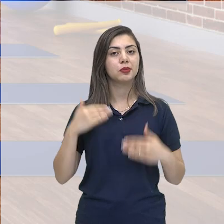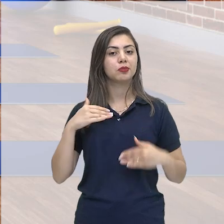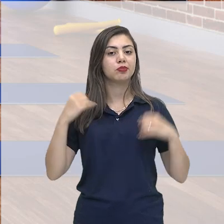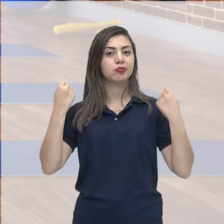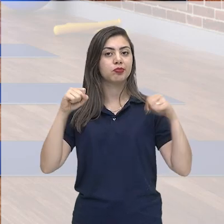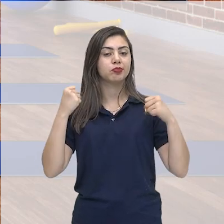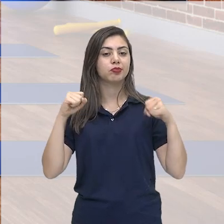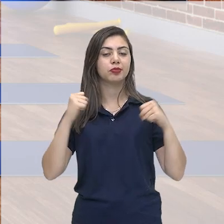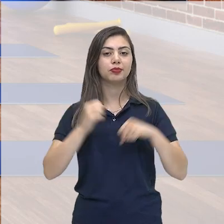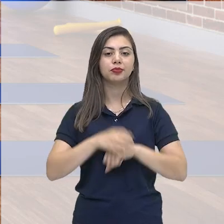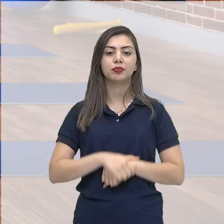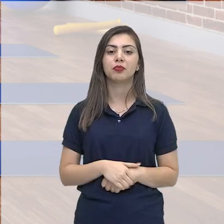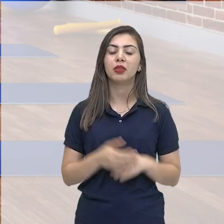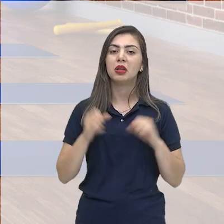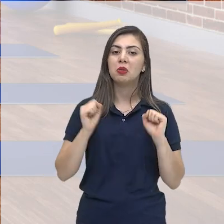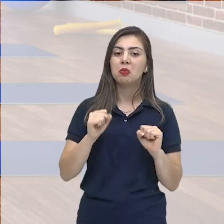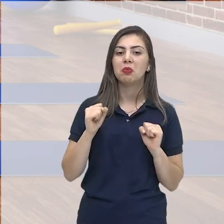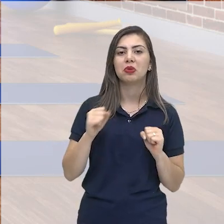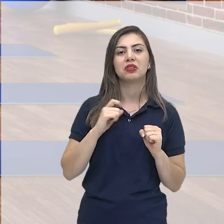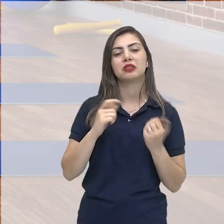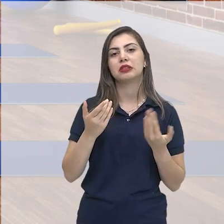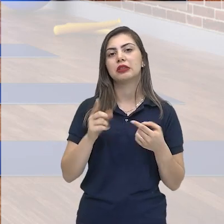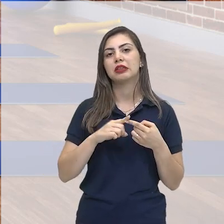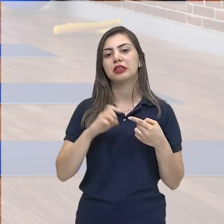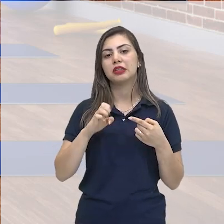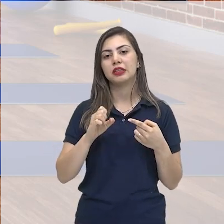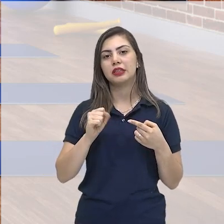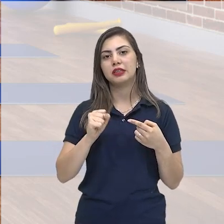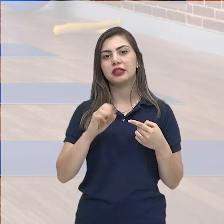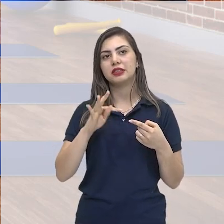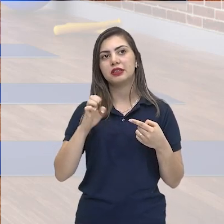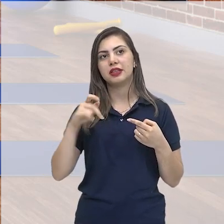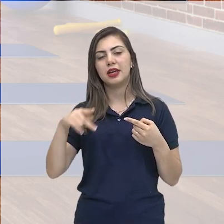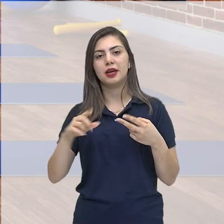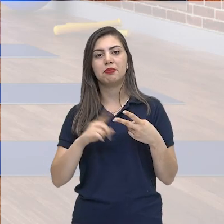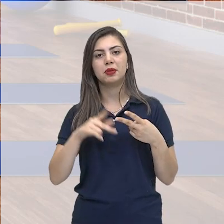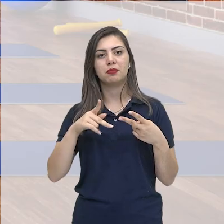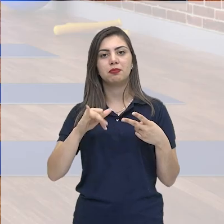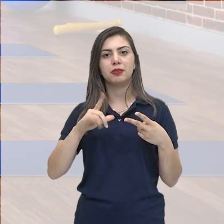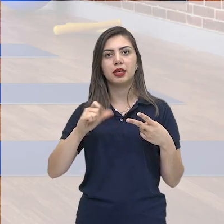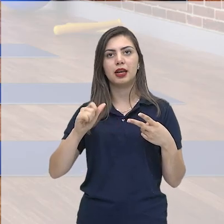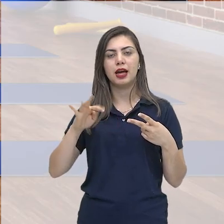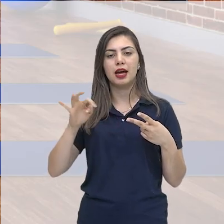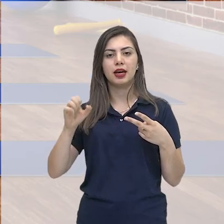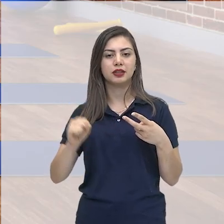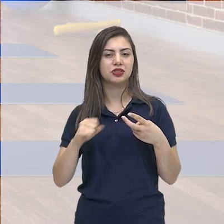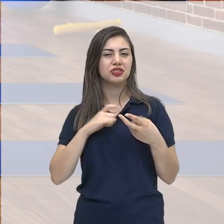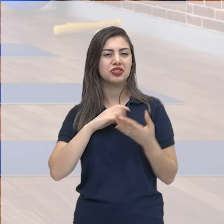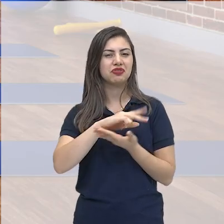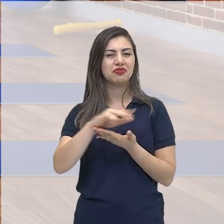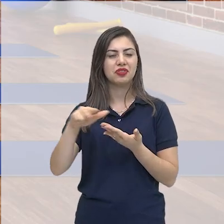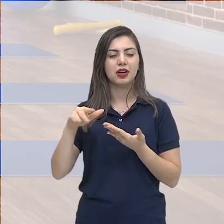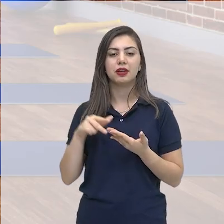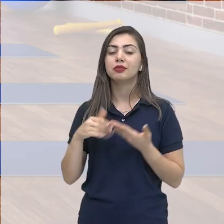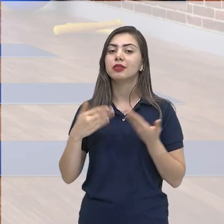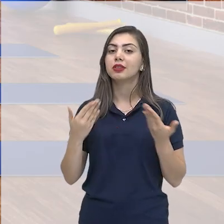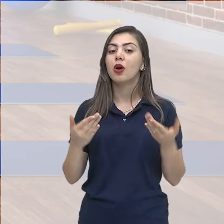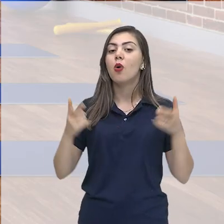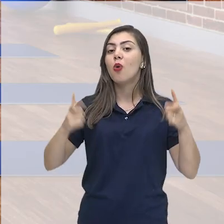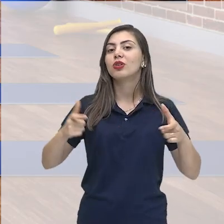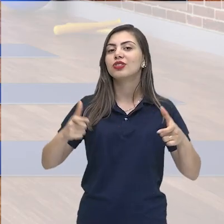de ginásticas de academia. Pode ser step, pode ser pilates, pode ser jump, tá certo?